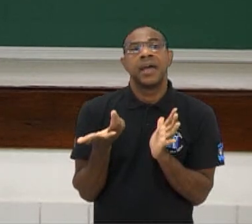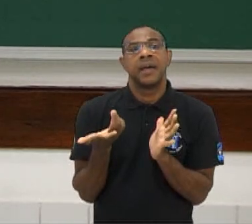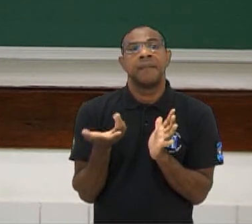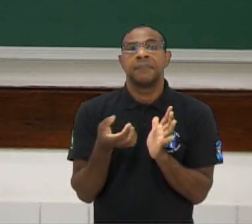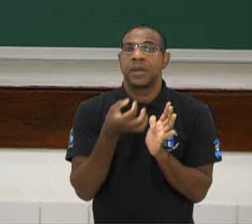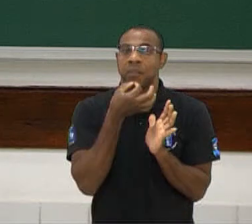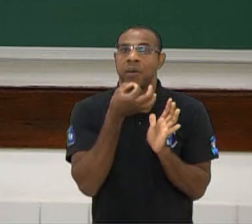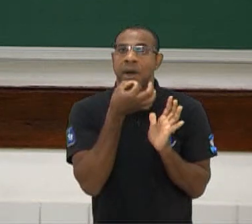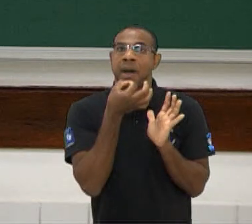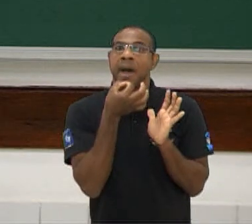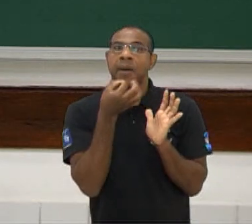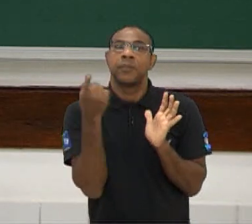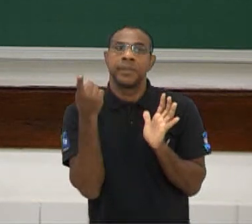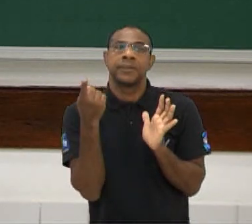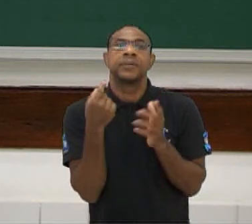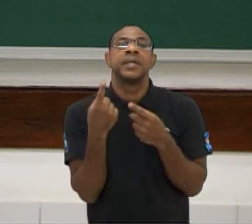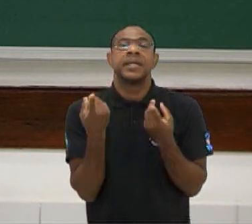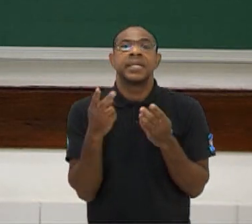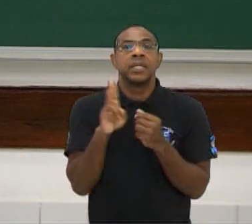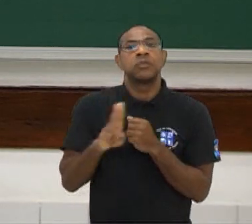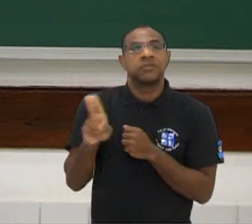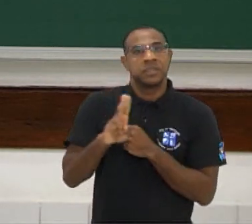ali para o imediatismo.